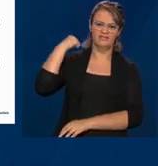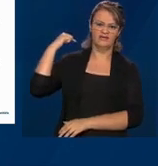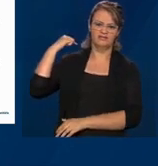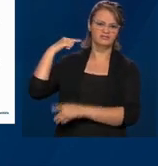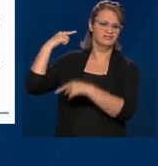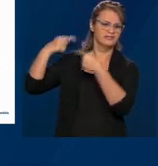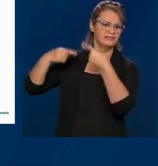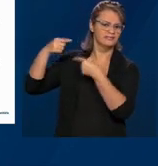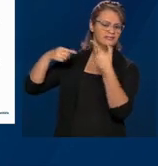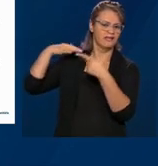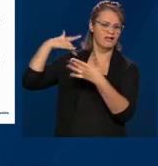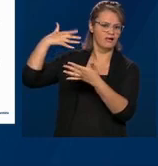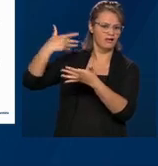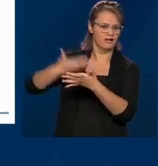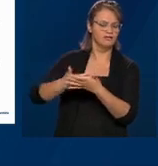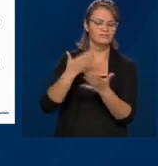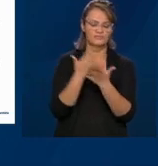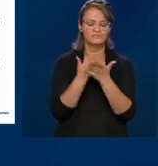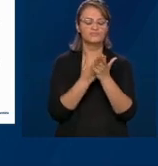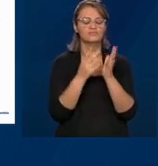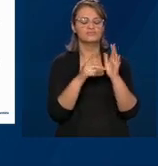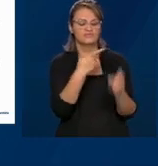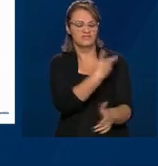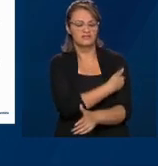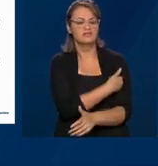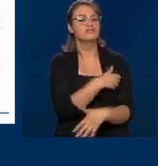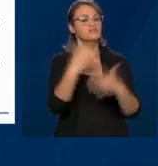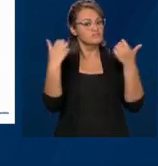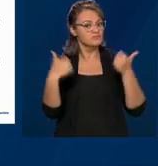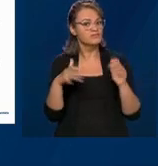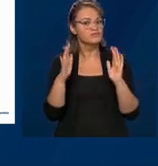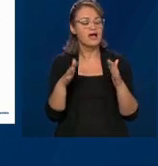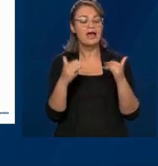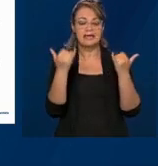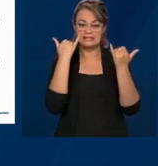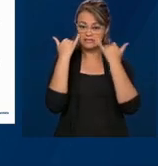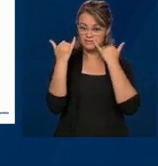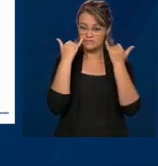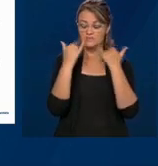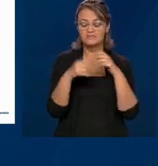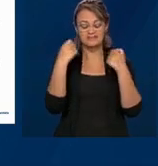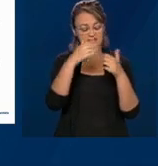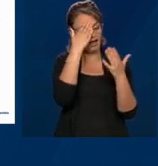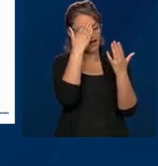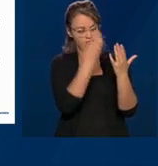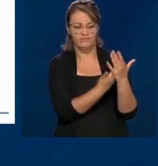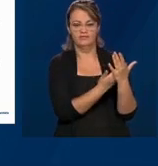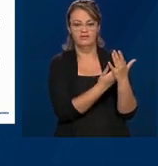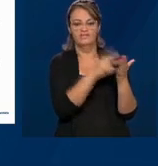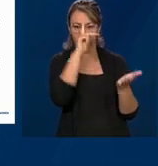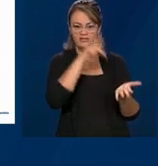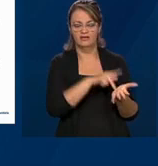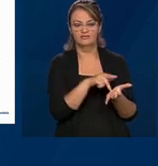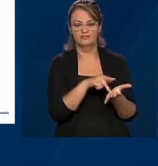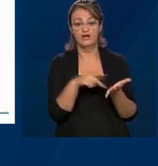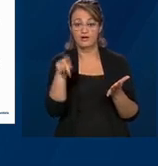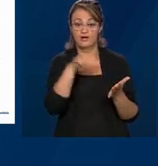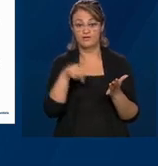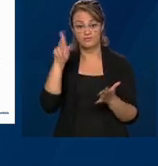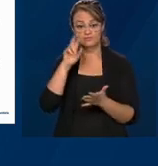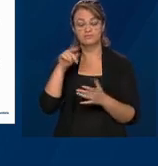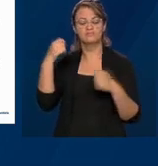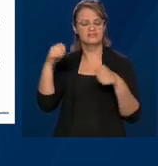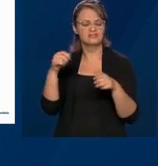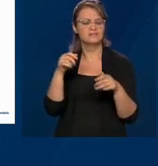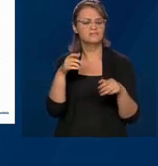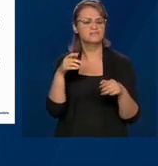discussões que ocorreram sobre estudos de vacina, é que os dados precisam ser confiáveis. Nós, como agência reguladora, precisamos ter acesso